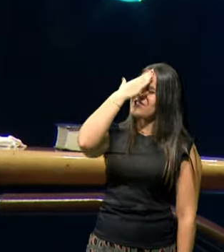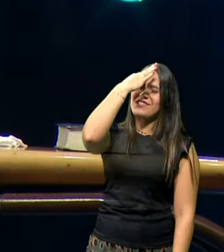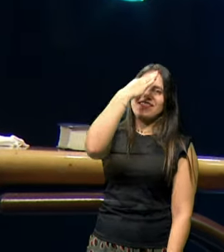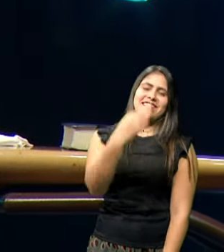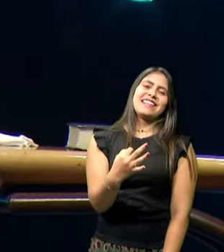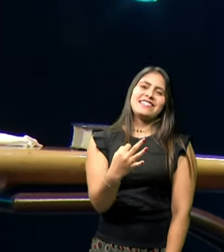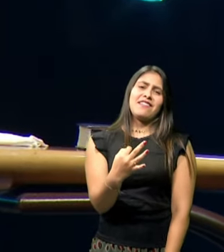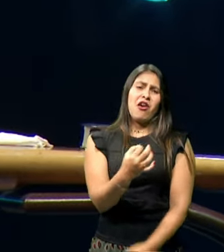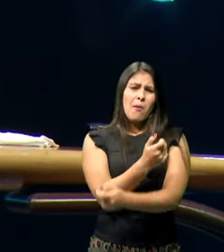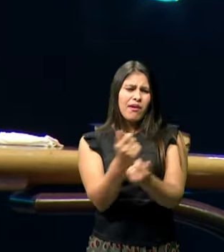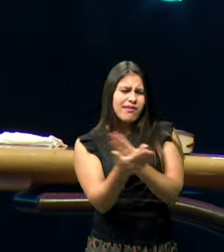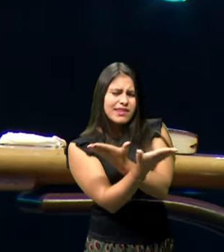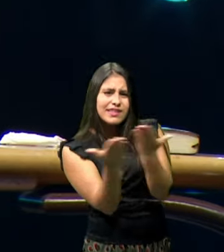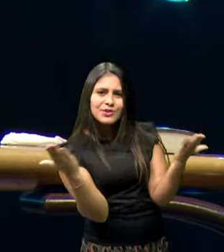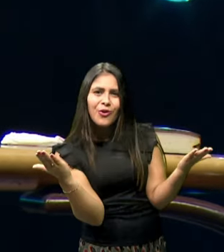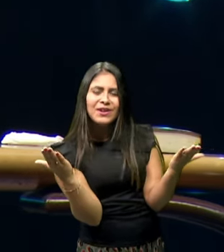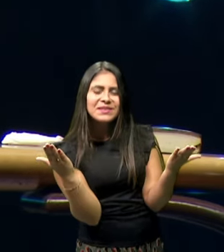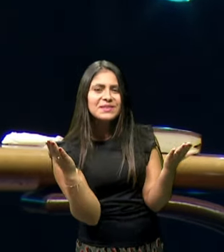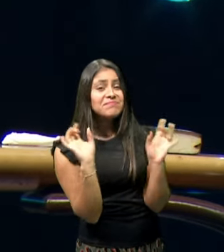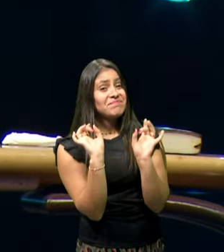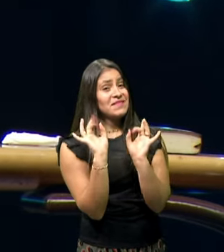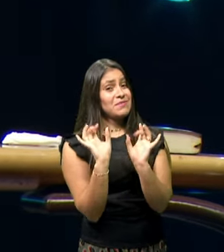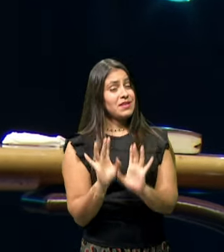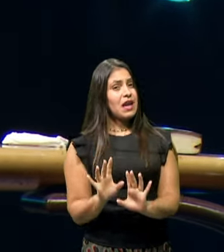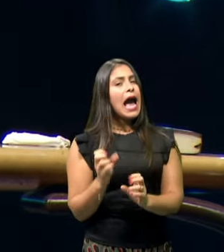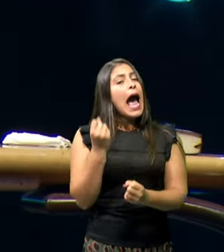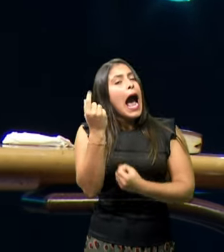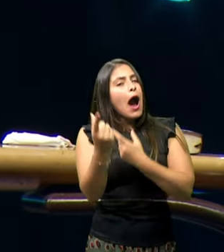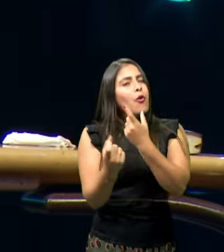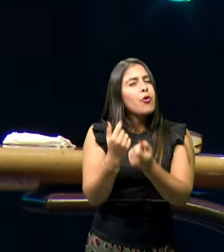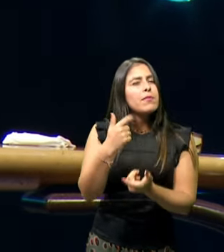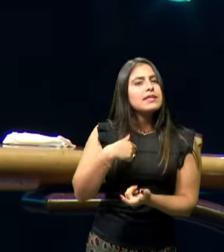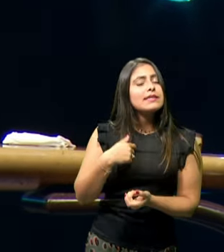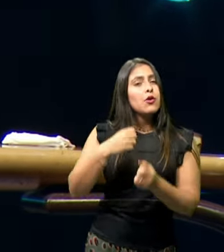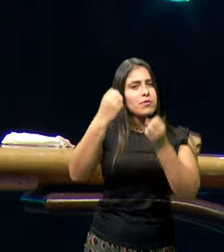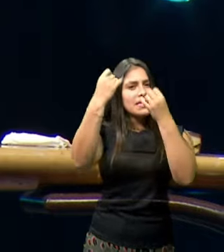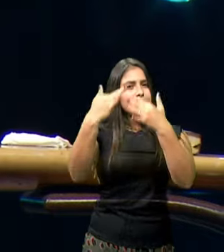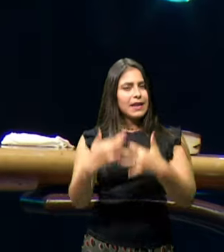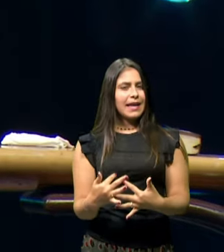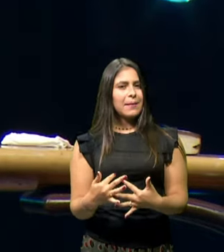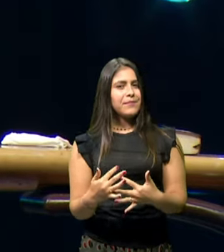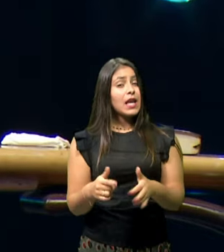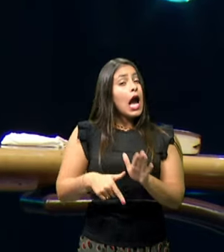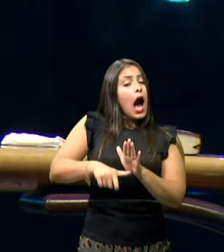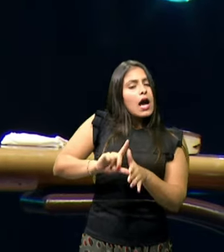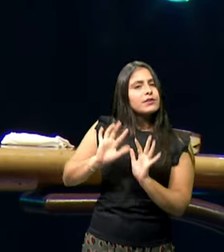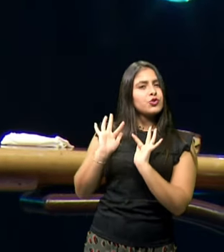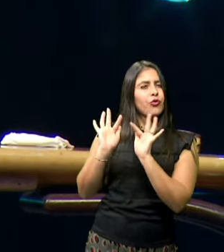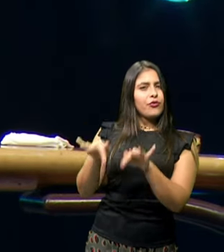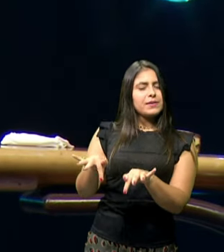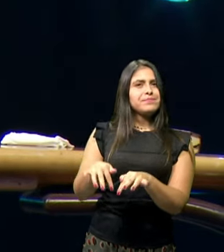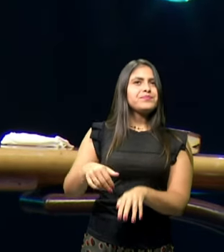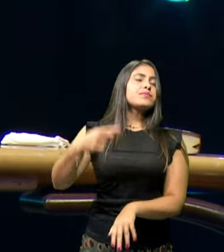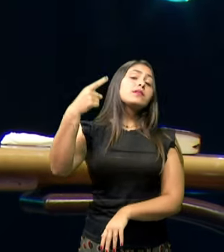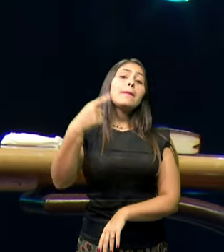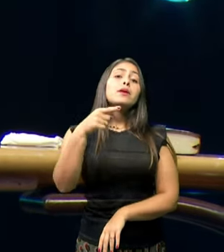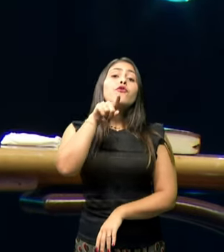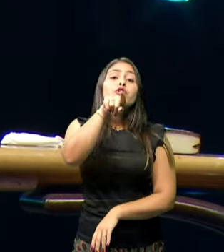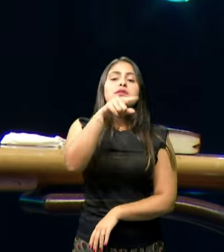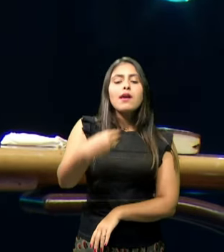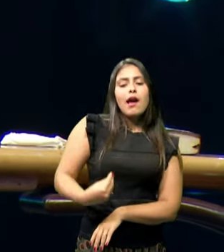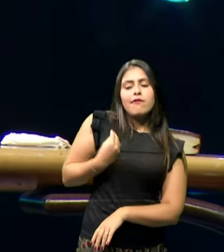por essas coisas, meu querido, eu tenho mais algumas para dizer para encerrar minha palavra. A primeira: você é